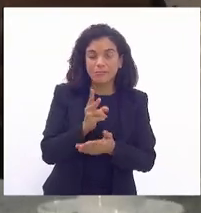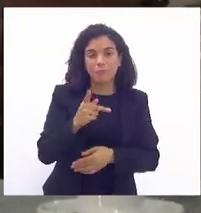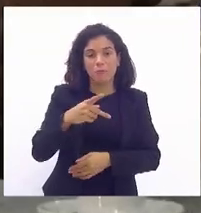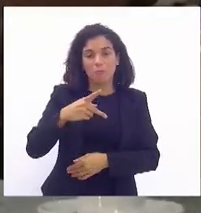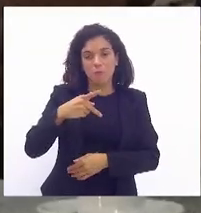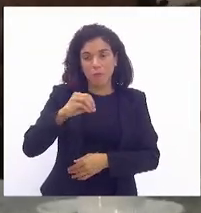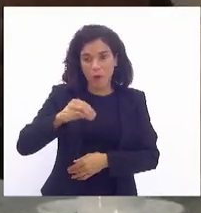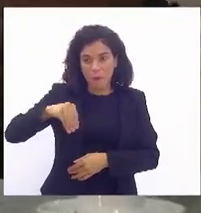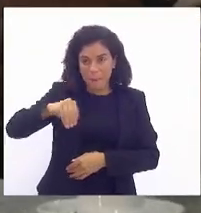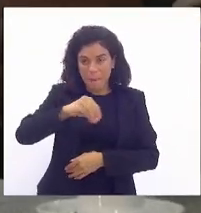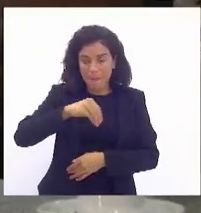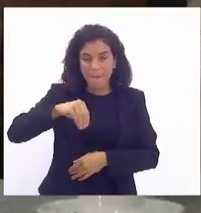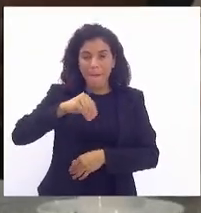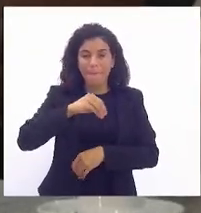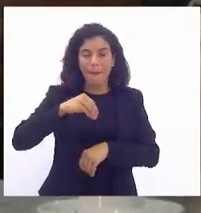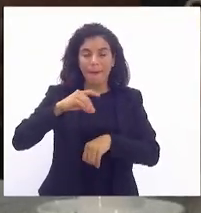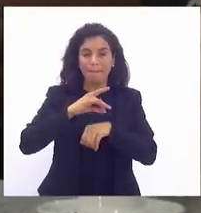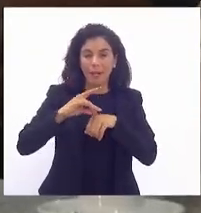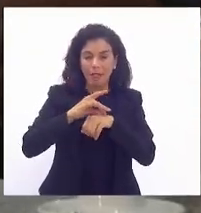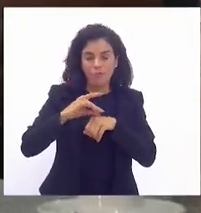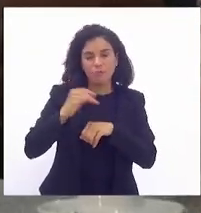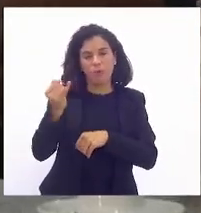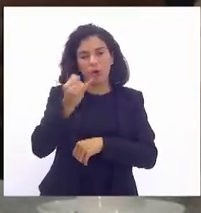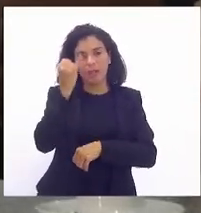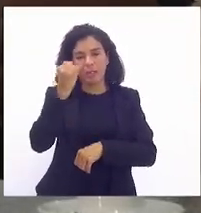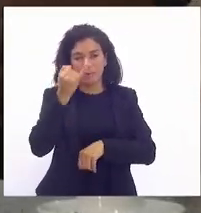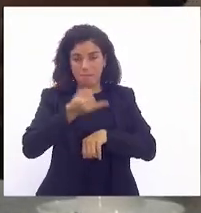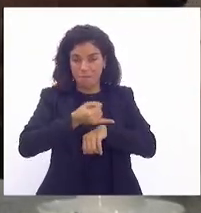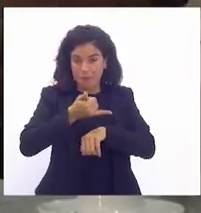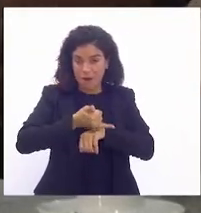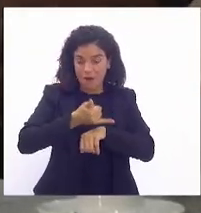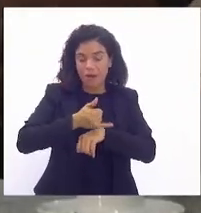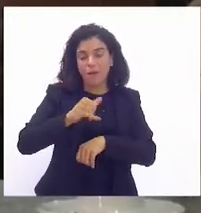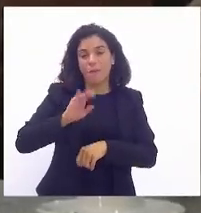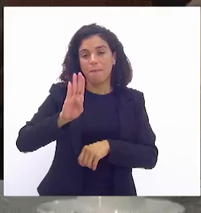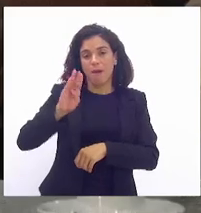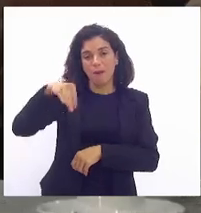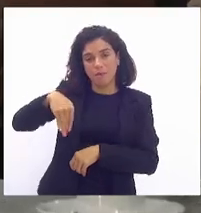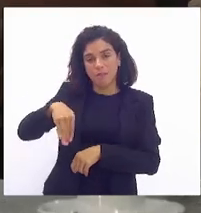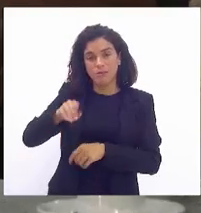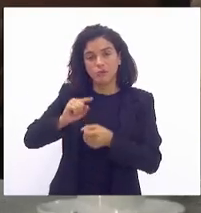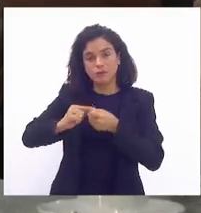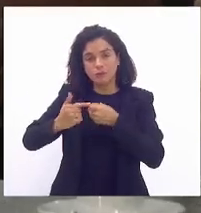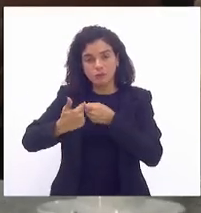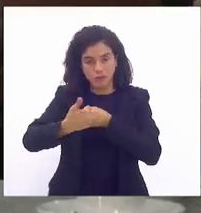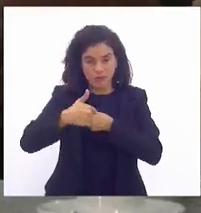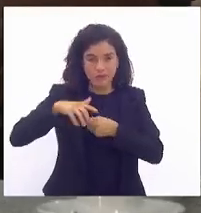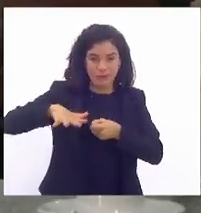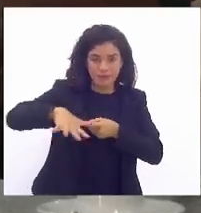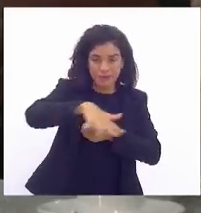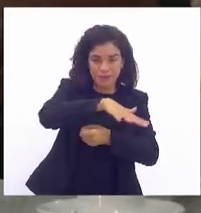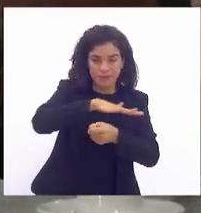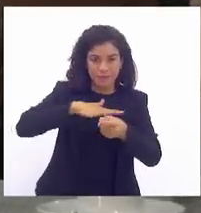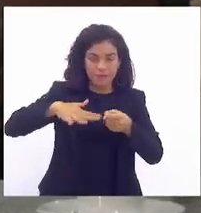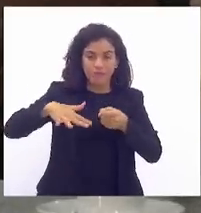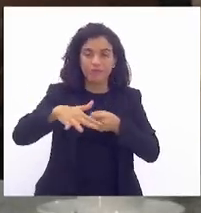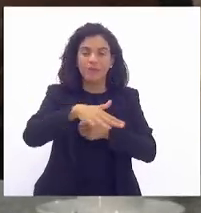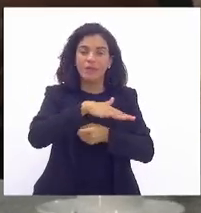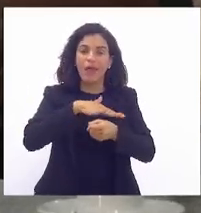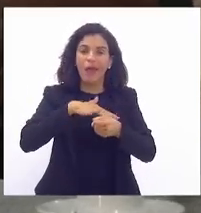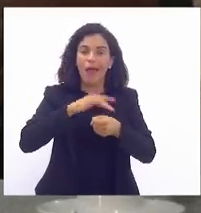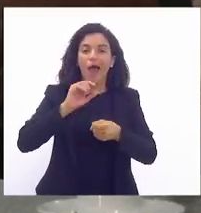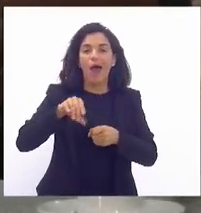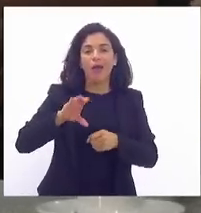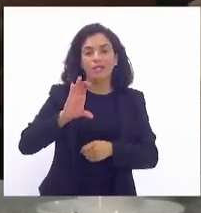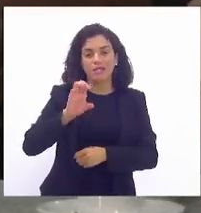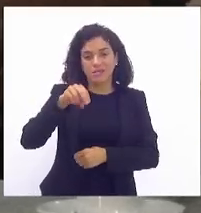foi muito importante para Volta Redonda, Barra Mansa, todos os municípios aqui do Intermédio que são afetados, que estão na área de influência da CSN,